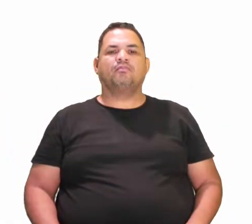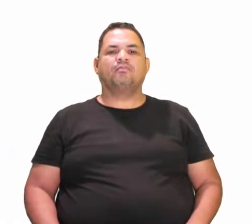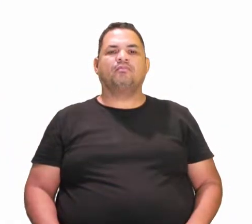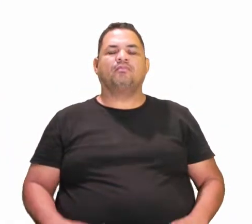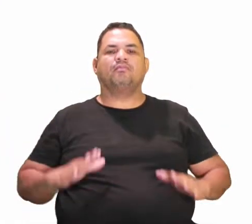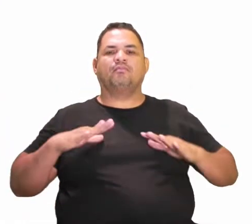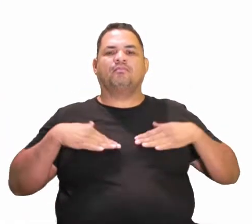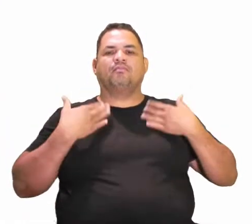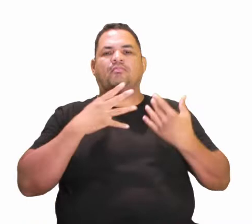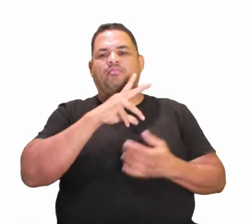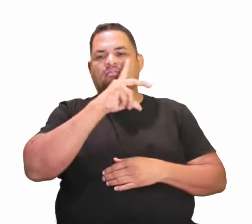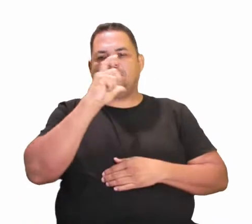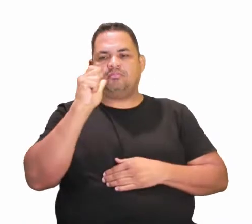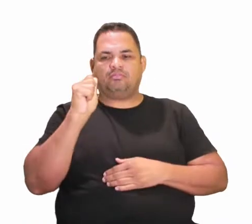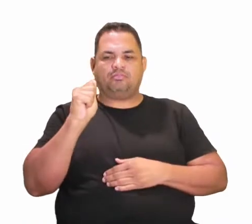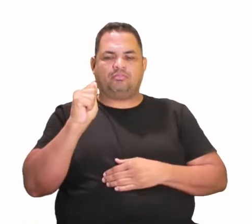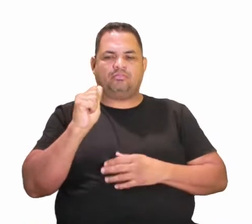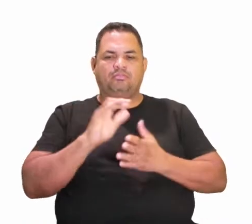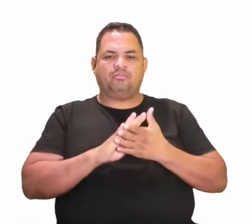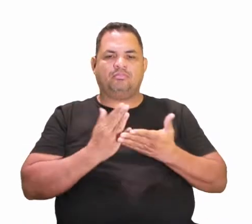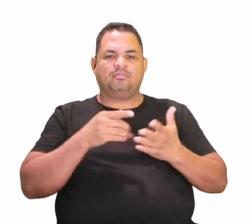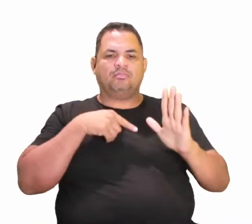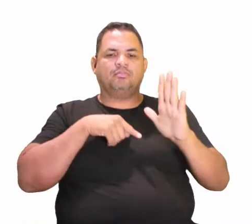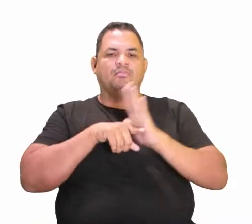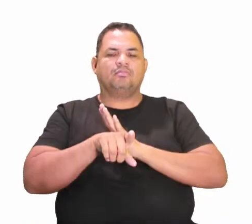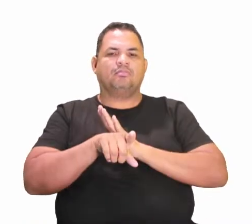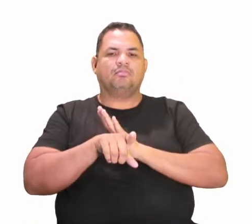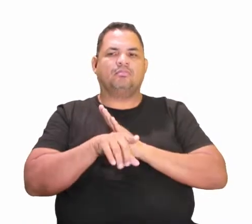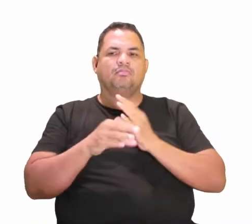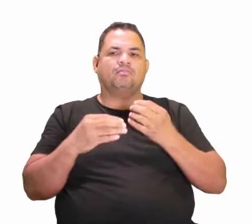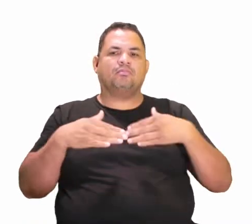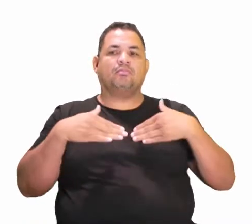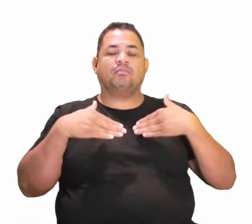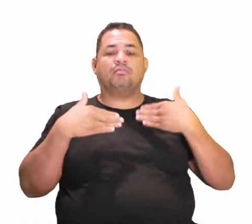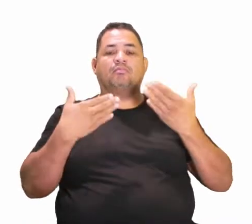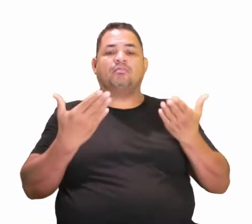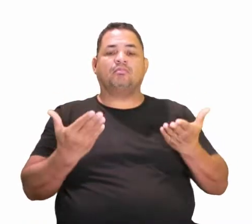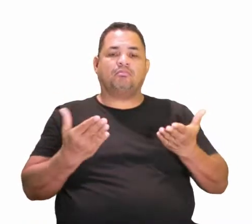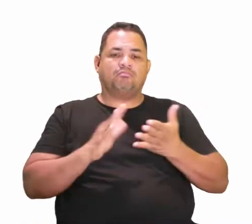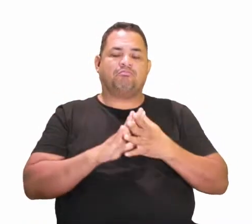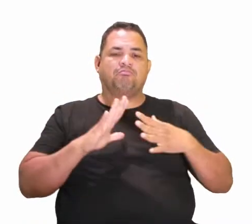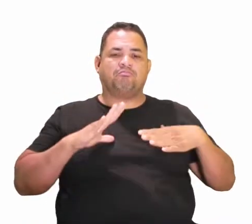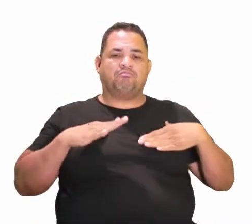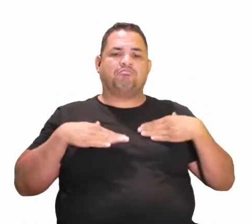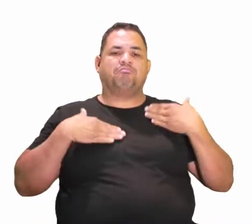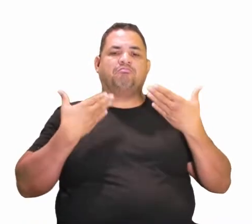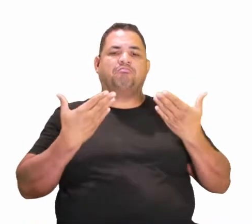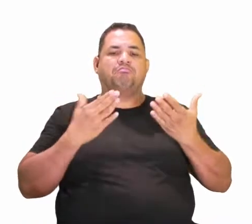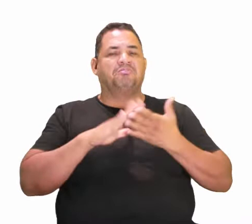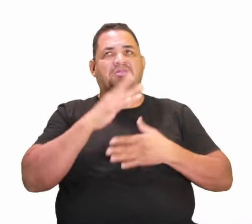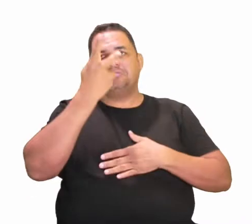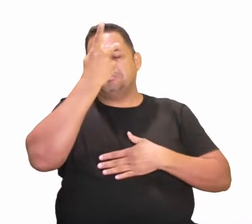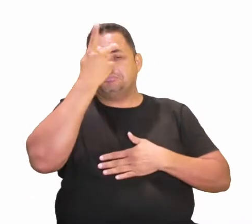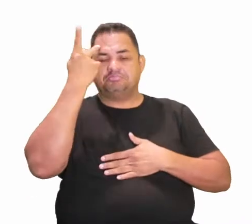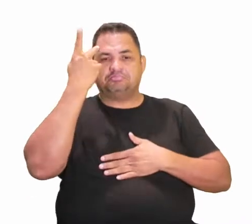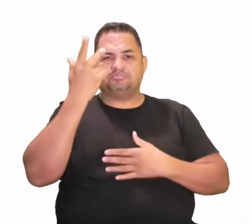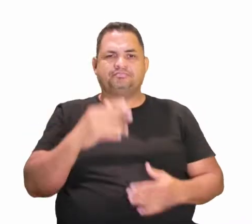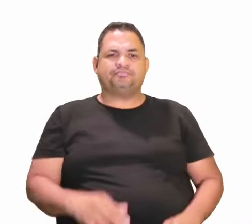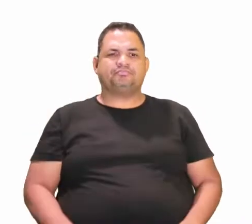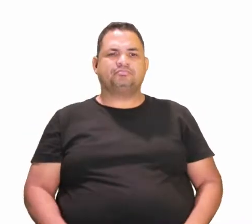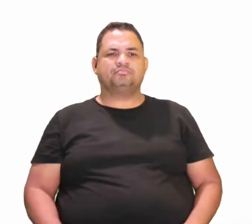de datas para a gente perguntar sobre Quando é o aniversário de alguém essa pergunta clássica que